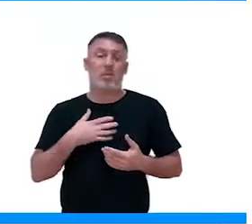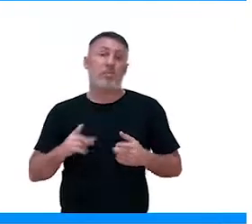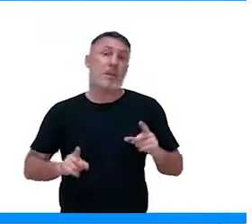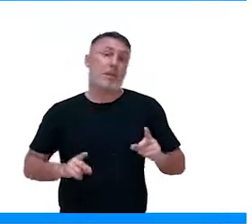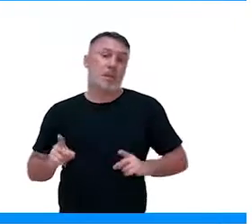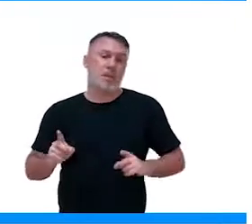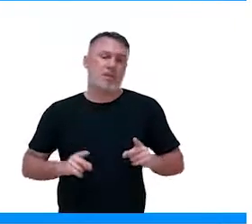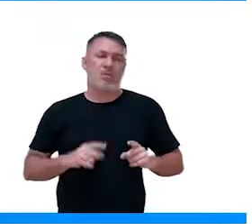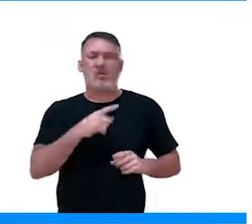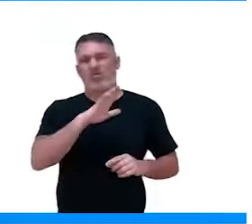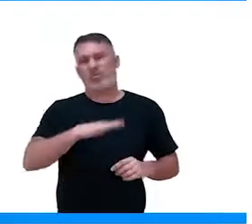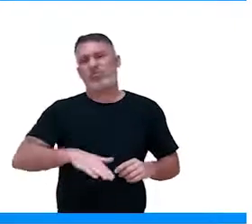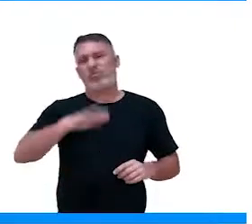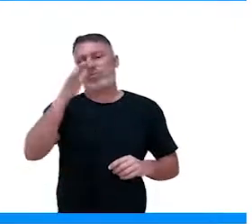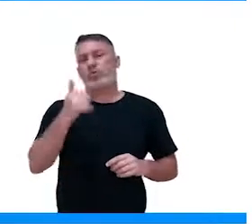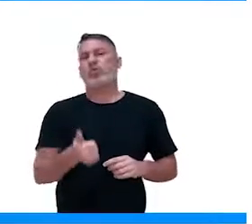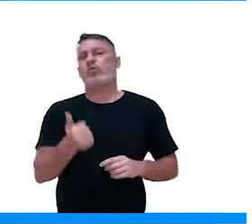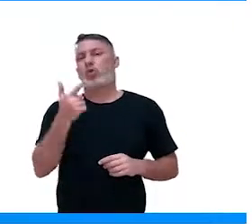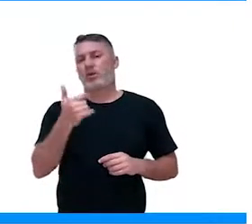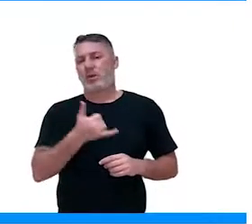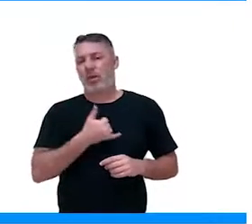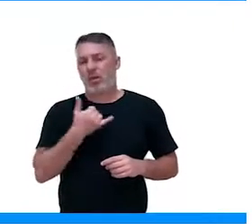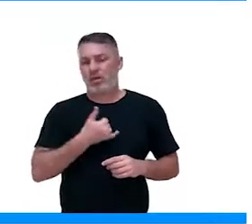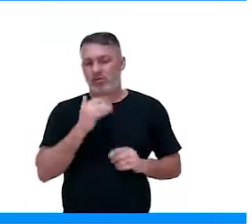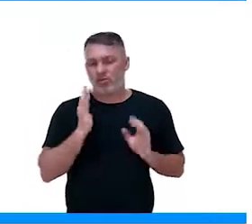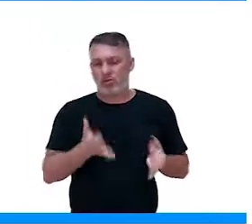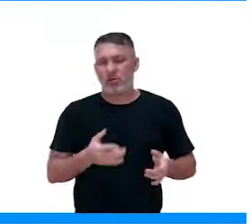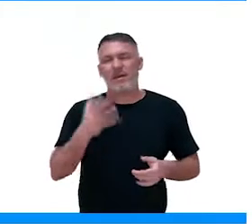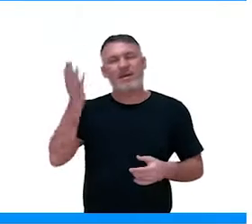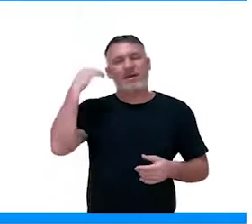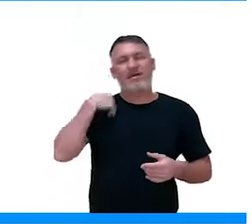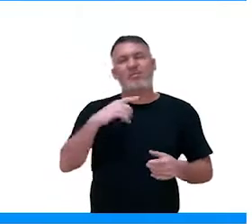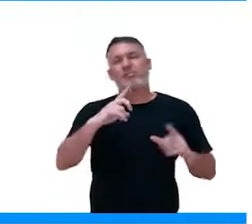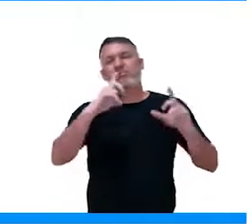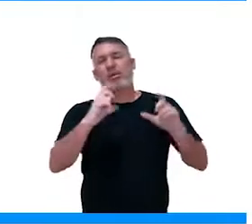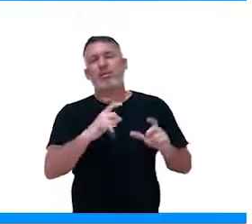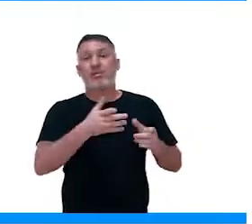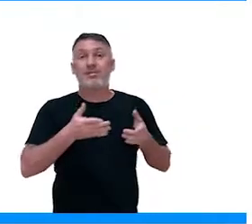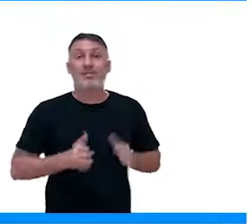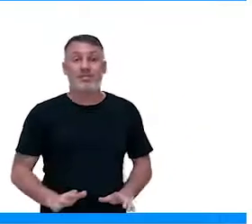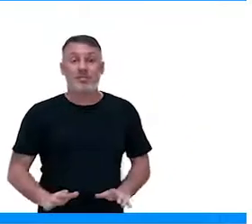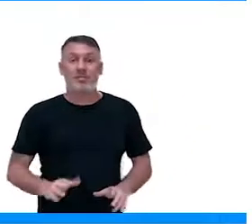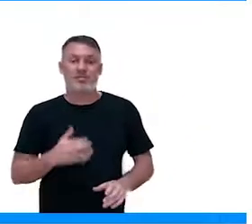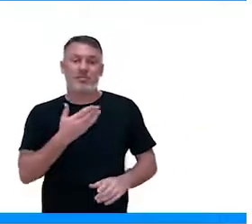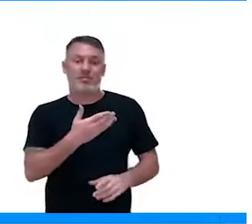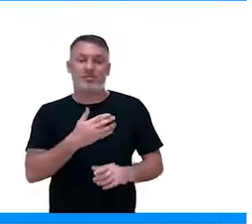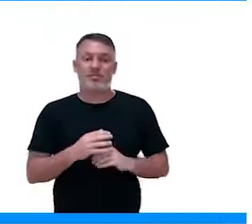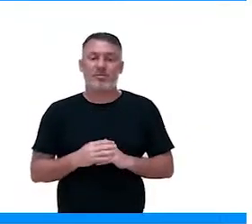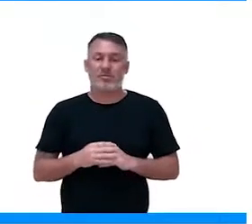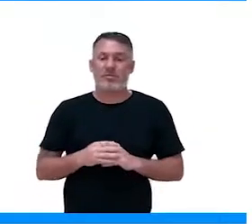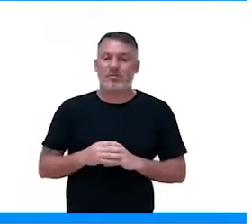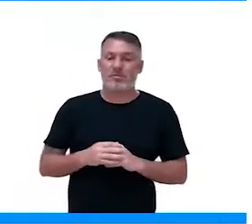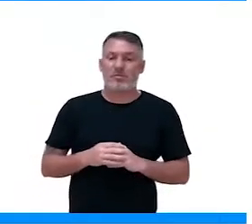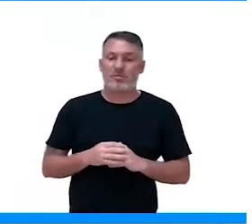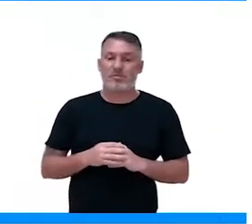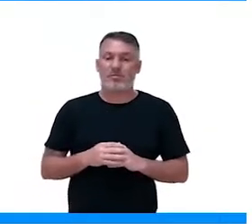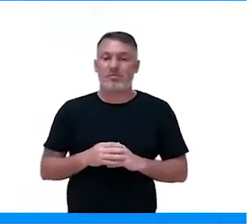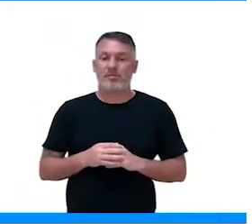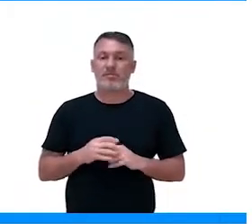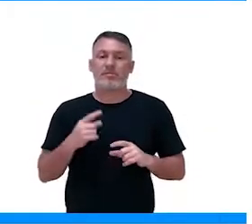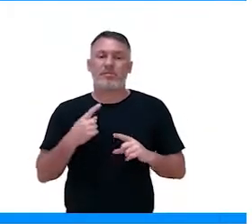meu primo, hoje ele já tem 12 anos, mas essa foi uma foto que eu tirei quando ele nasceu